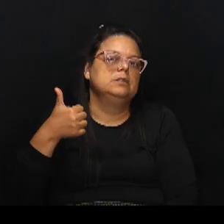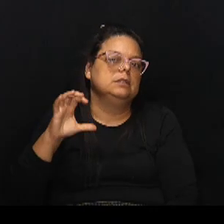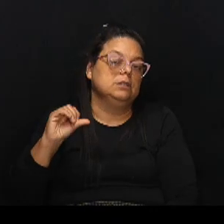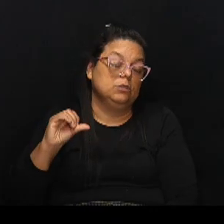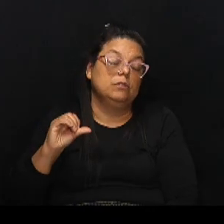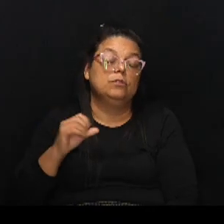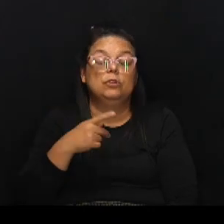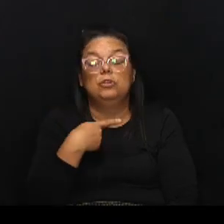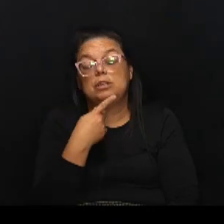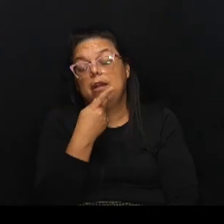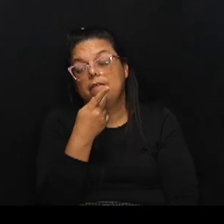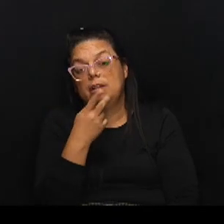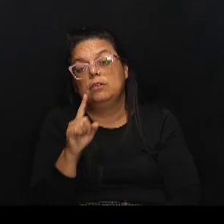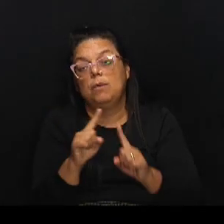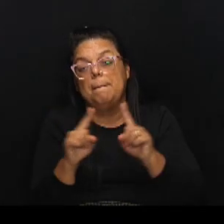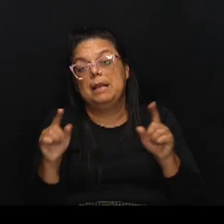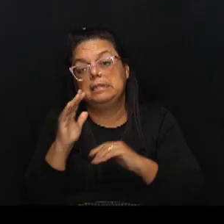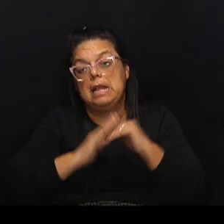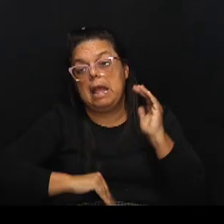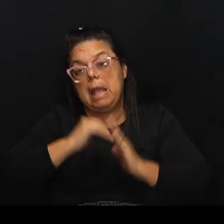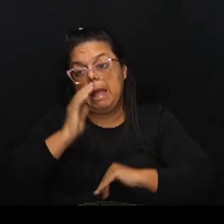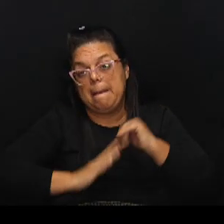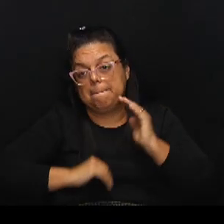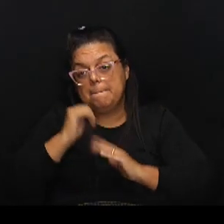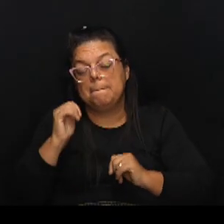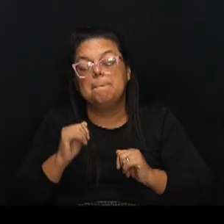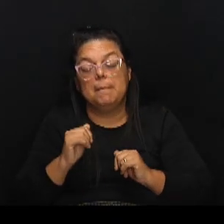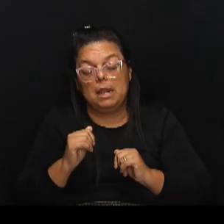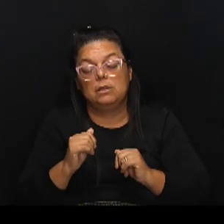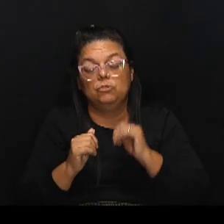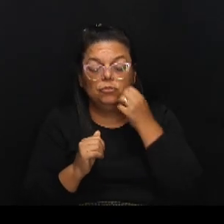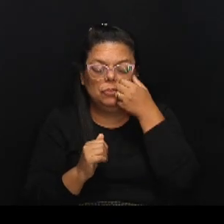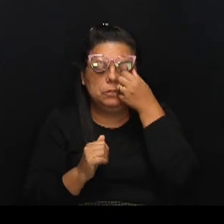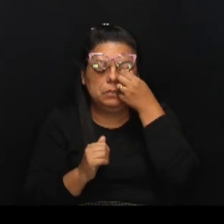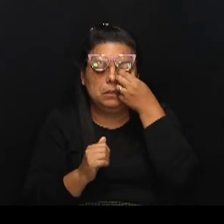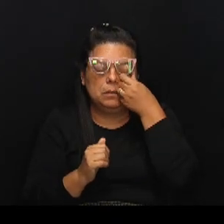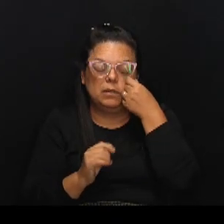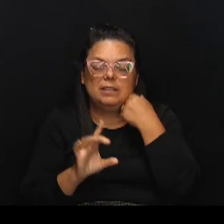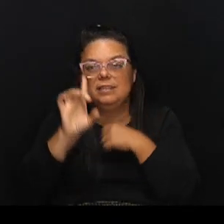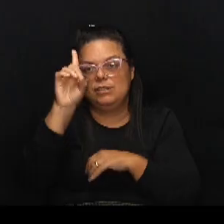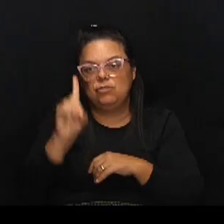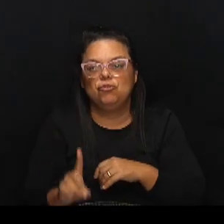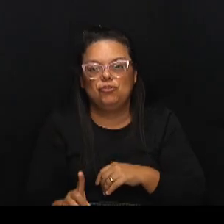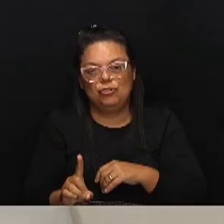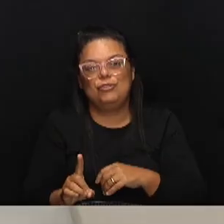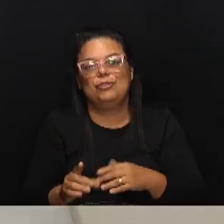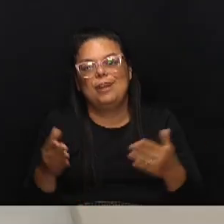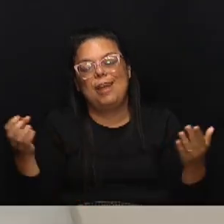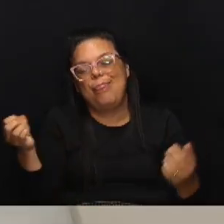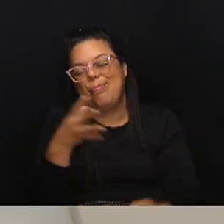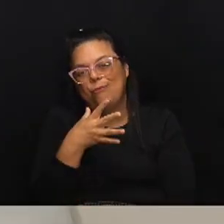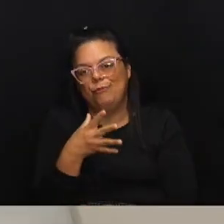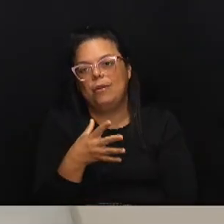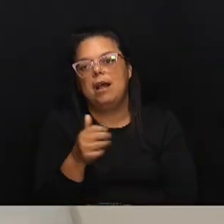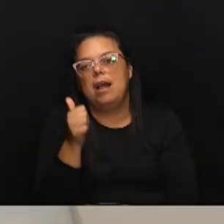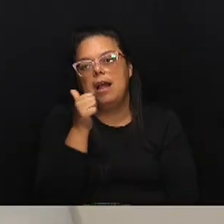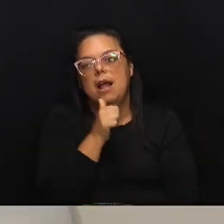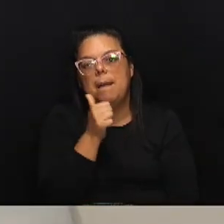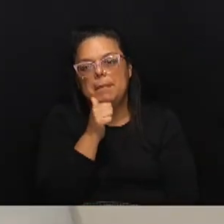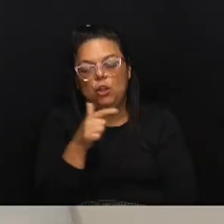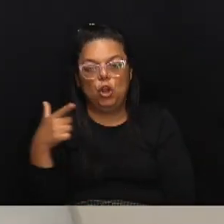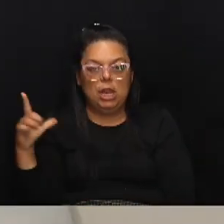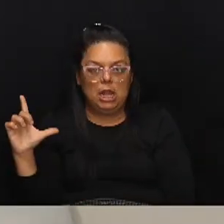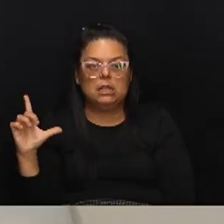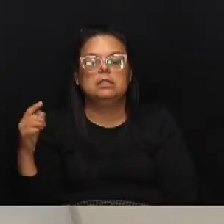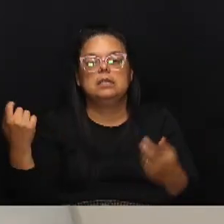feministas, mas a prática desses eventos, desses direitos, eles são muito recentes. A mulher anteriormente tinha